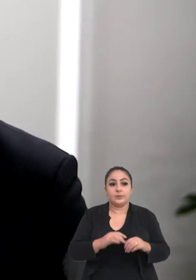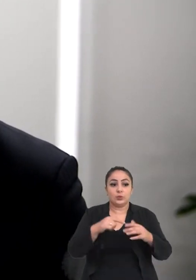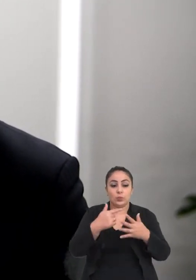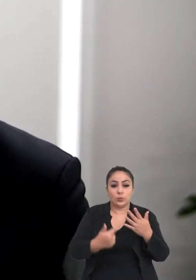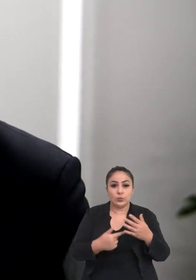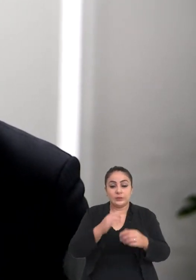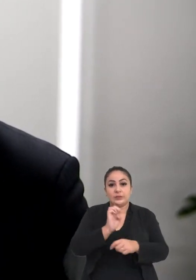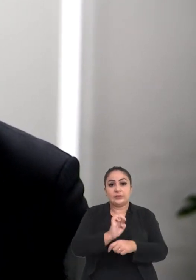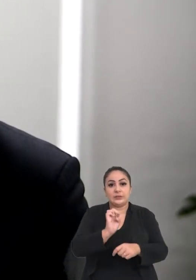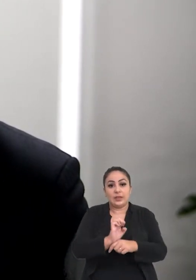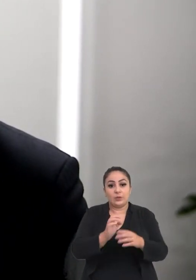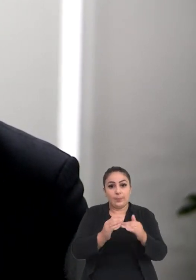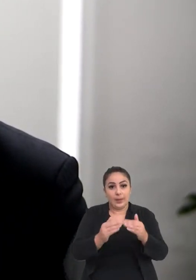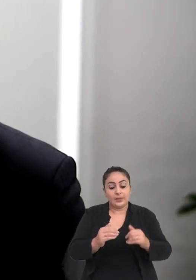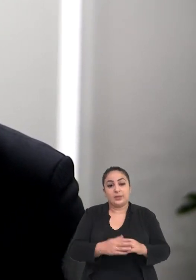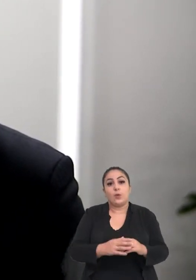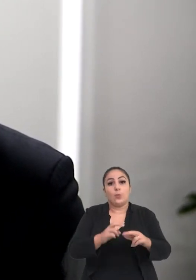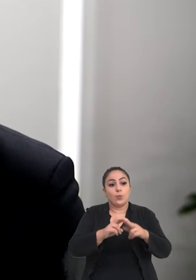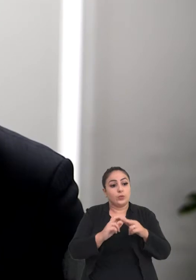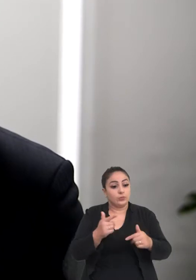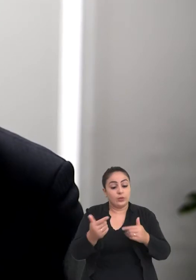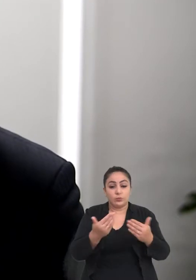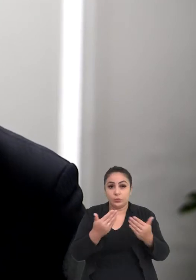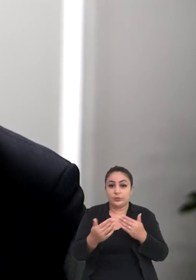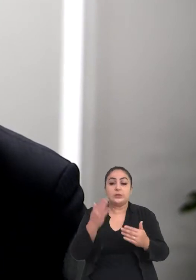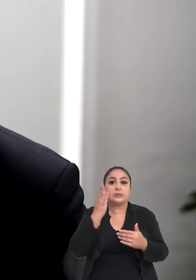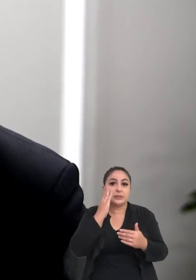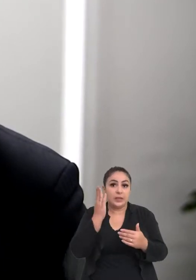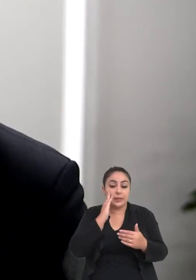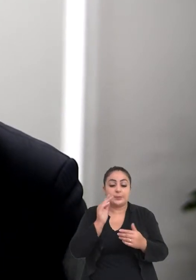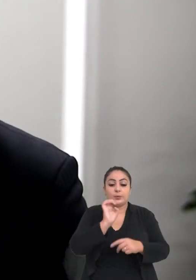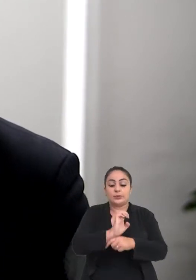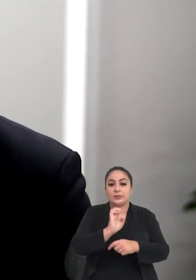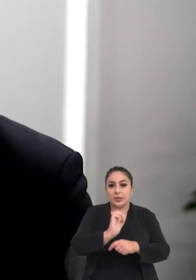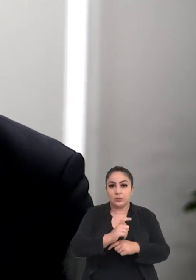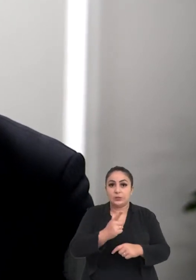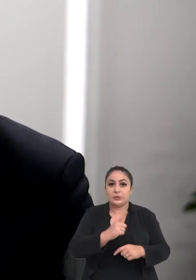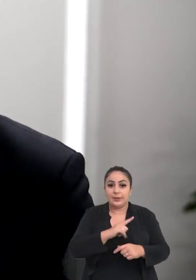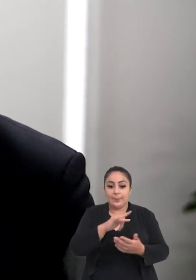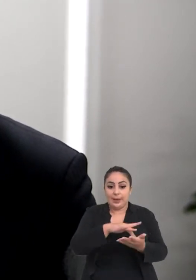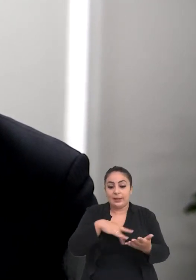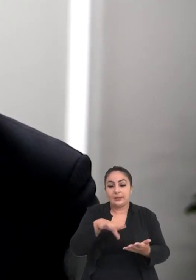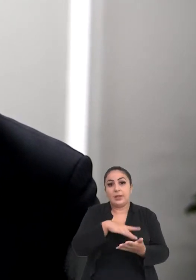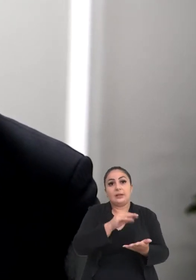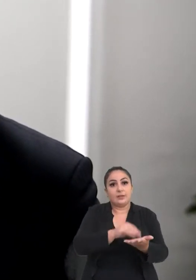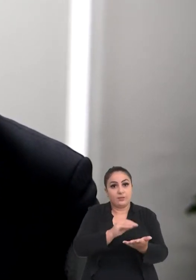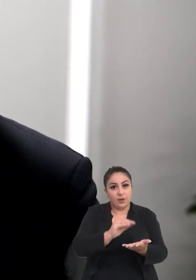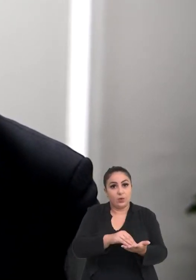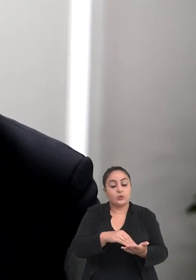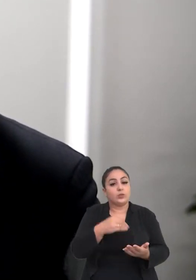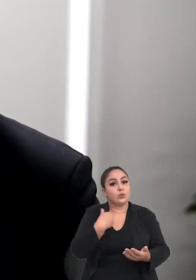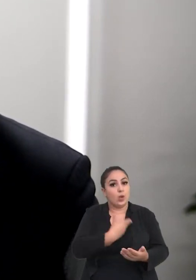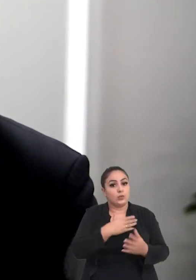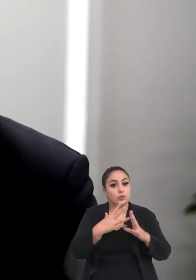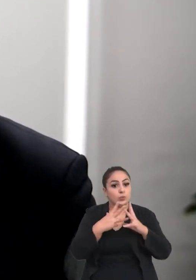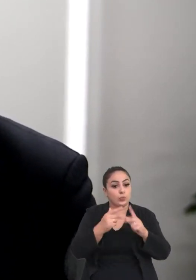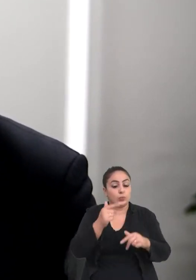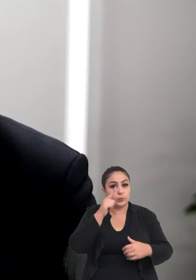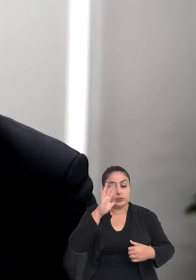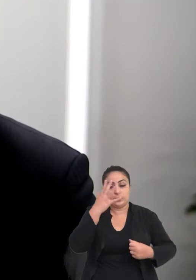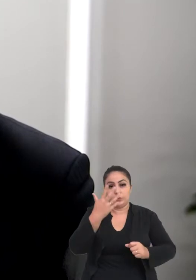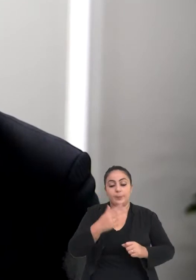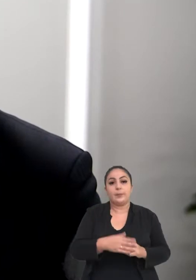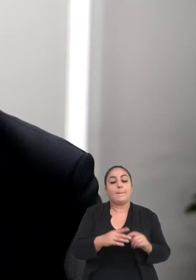no que outros estados cobram. Né. Sem dúvida, a gente sabe, né, que o Estado tem uma situação deficitária, isso ainda não está